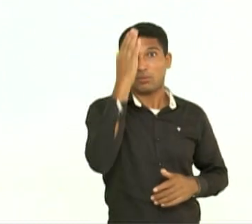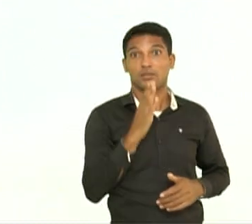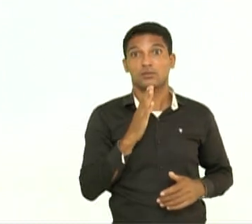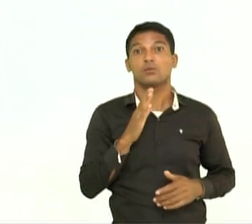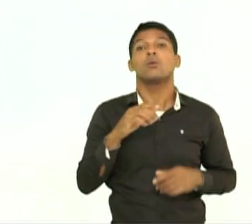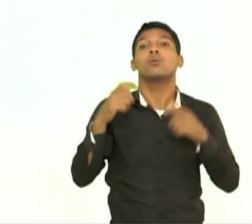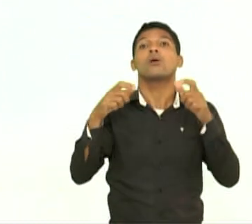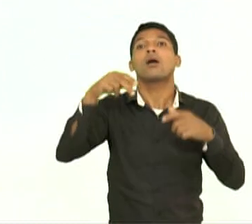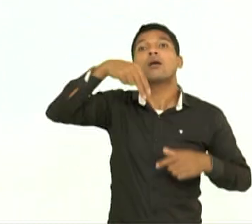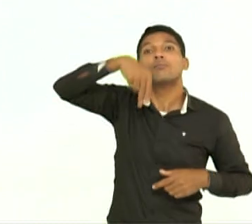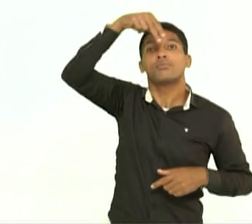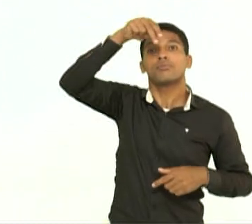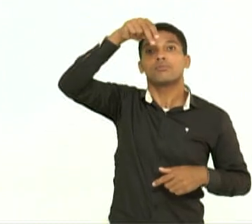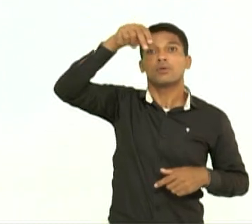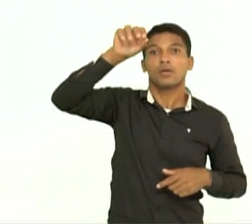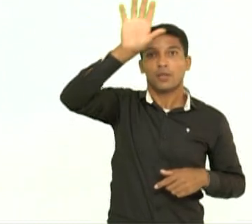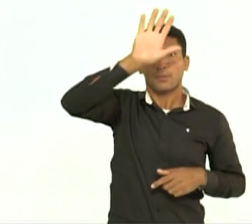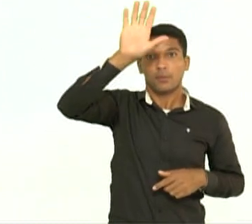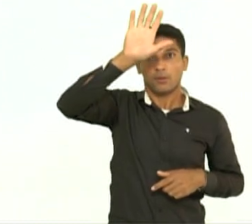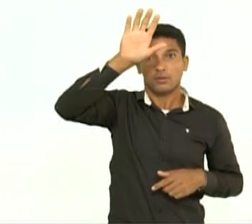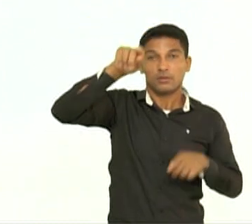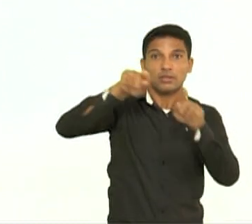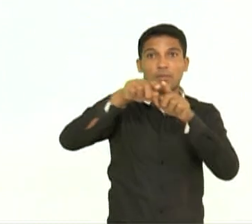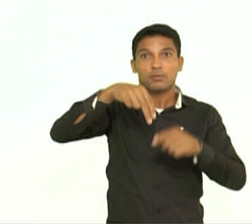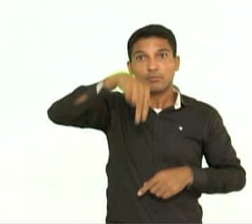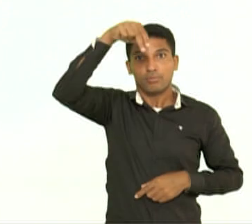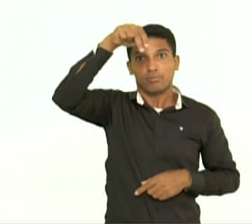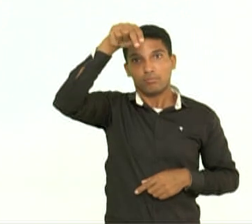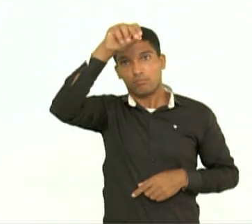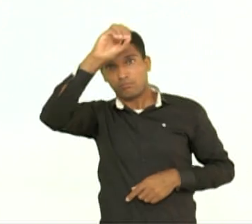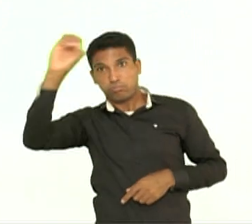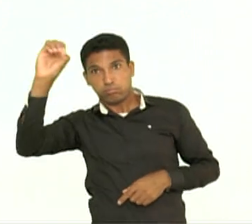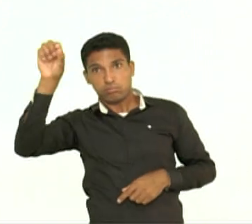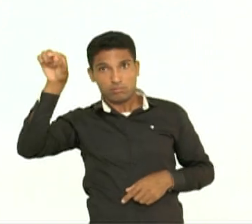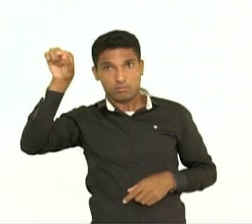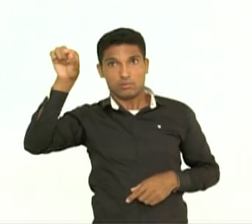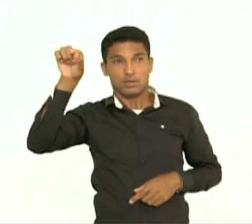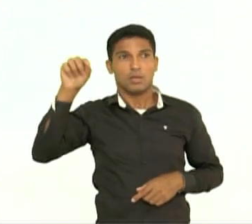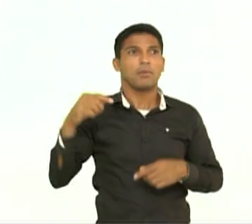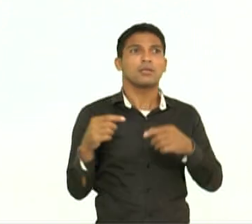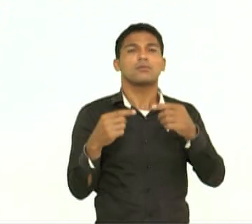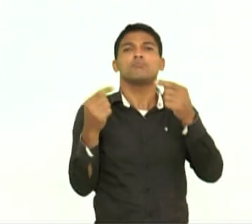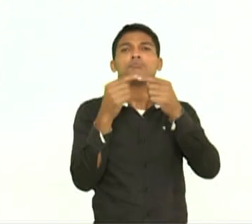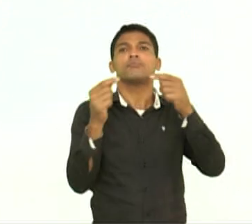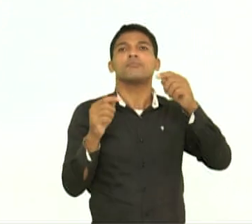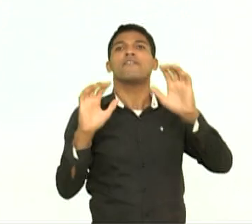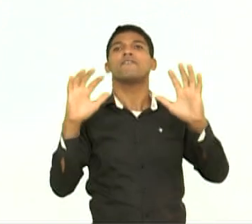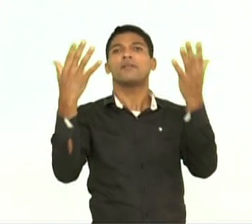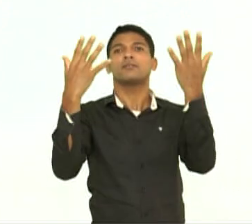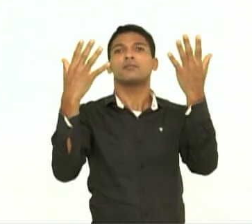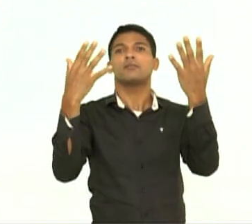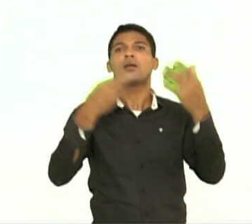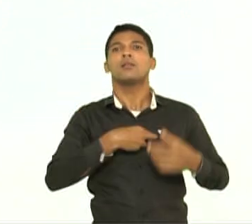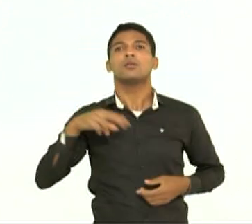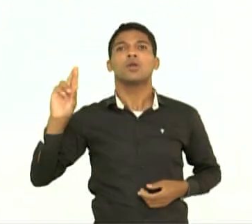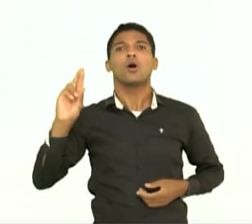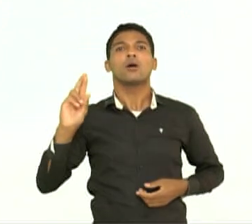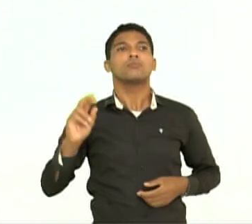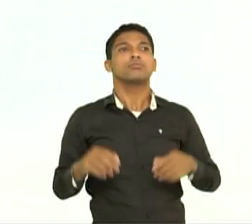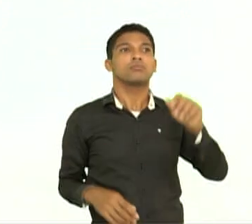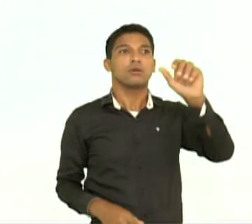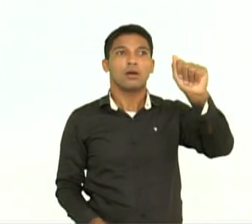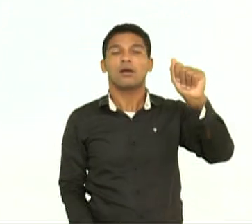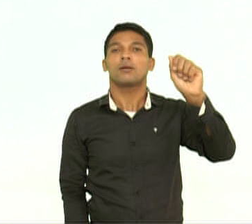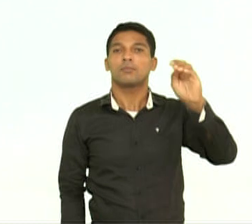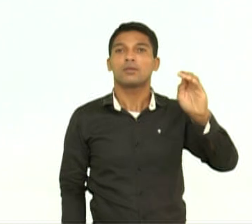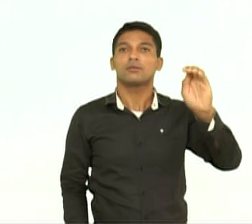de A. Um ritual africano de passagem. B. Uma manifestação cultural indígena. C. Uma manifestação cultural